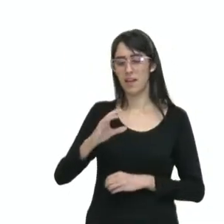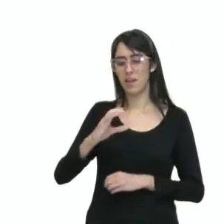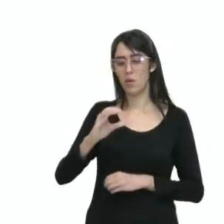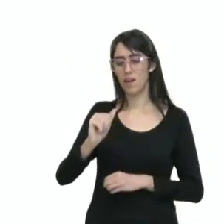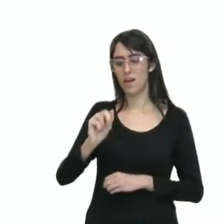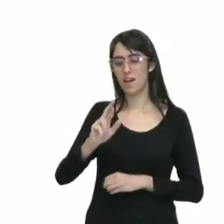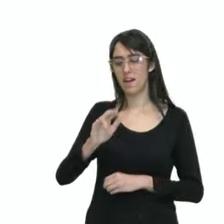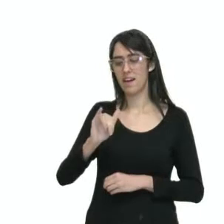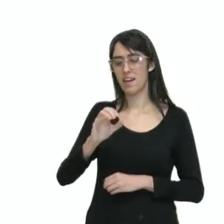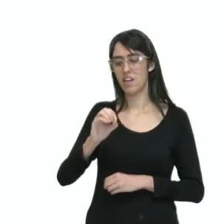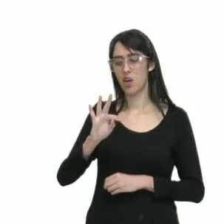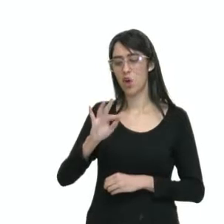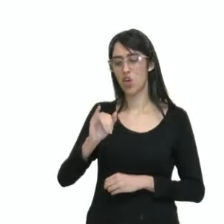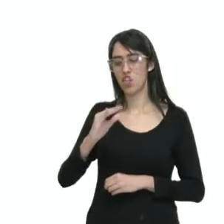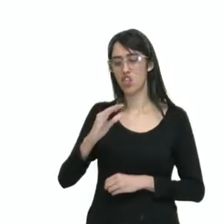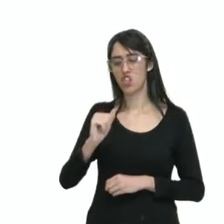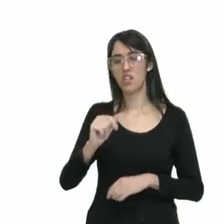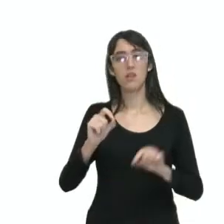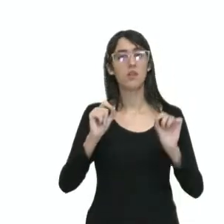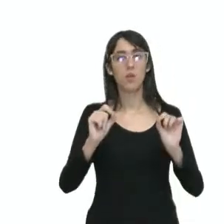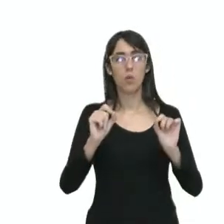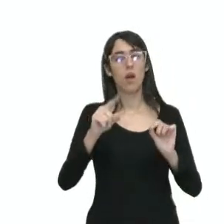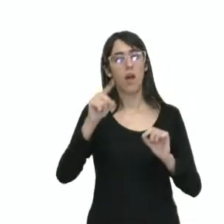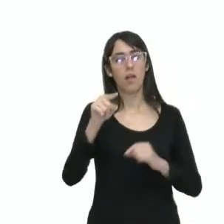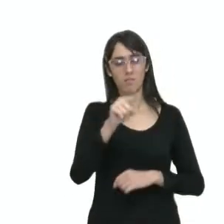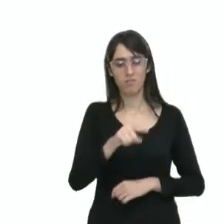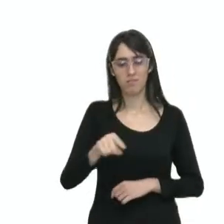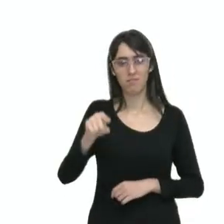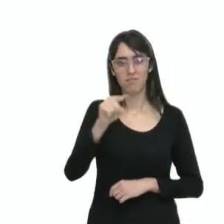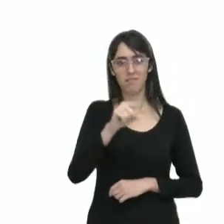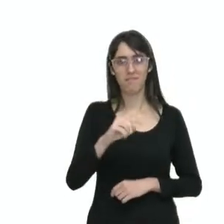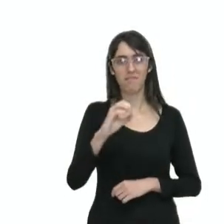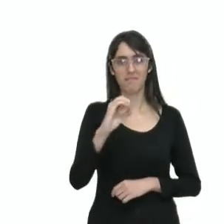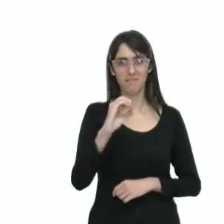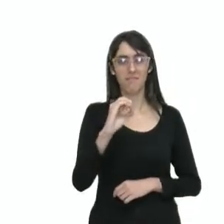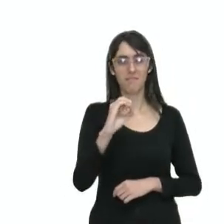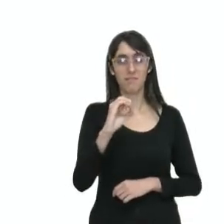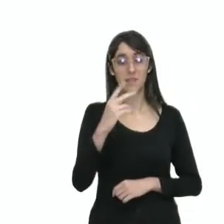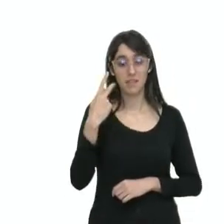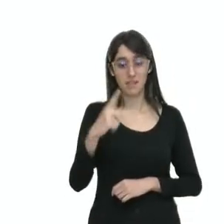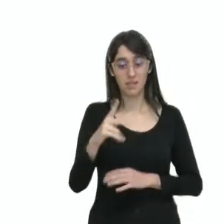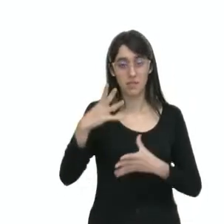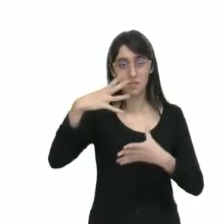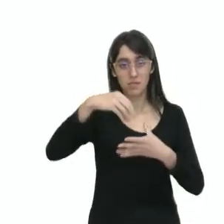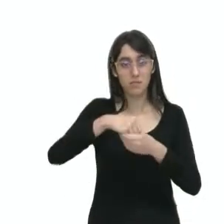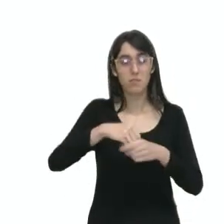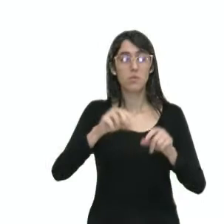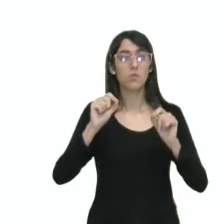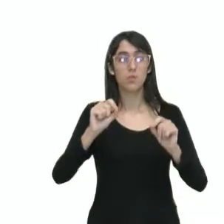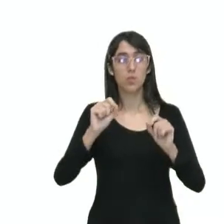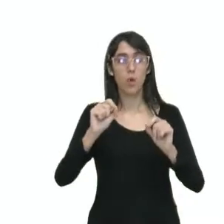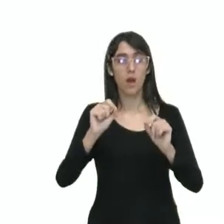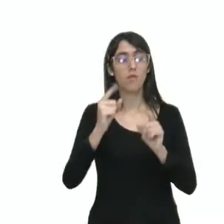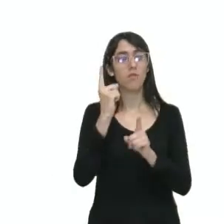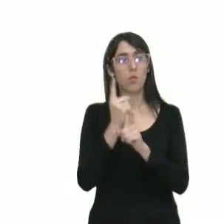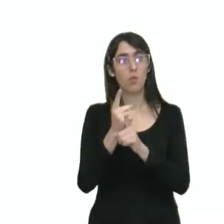eucariótica geralmente é esférico e no seu interior encontramos